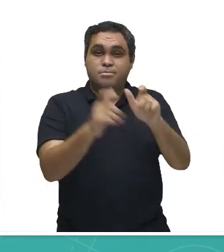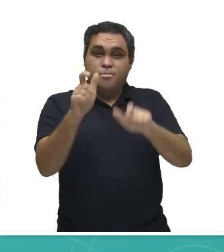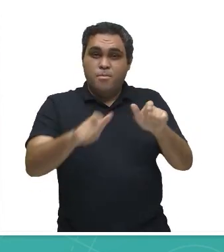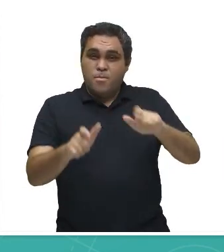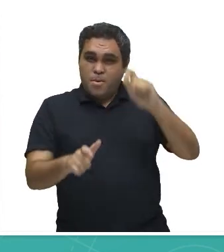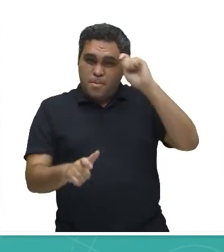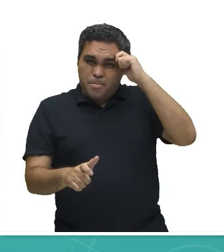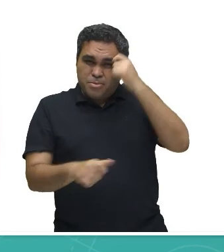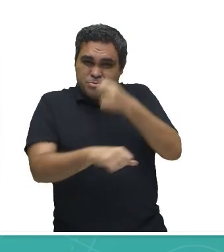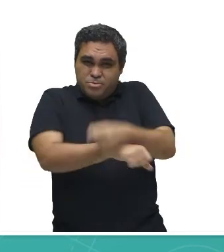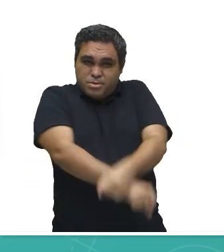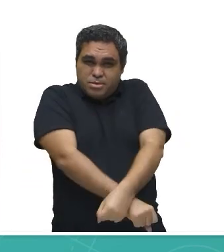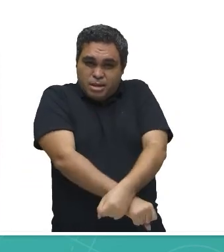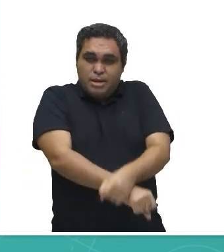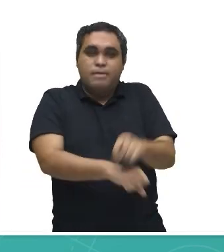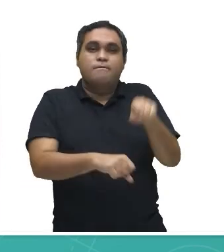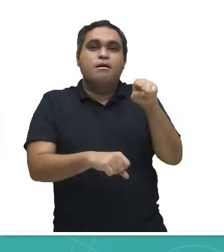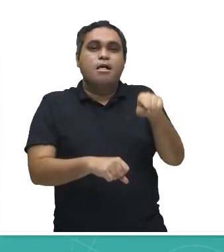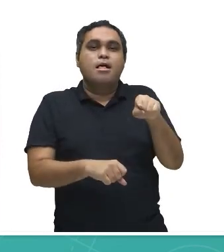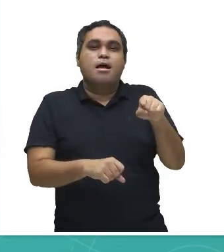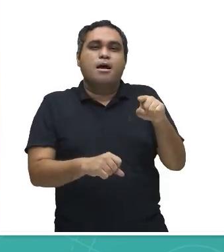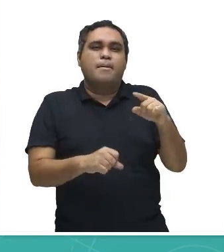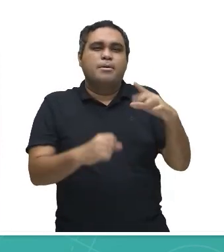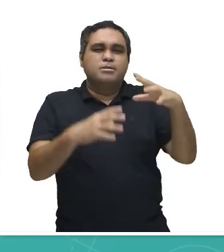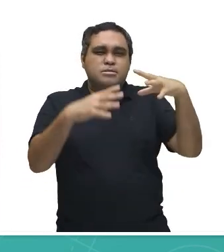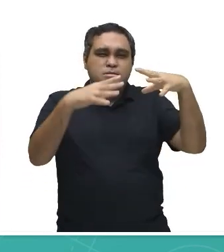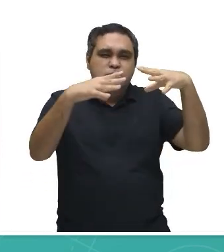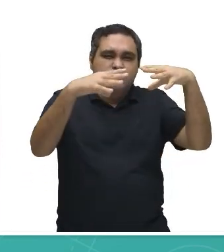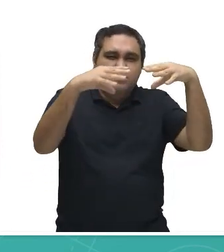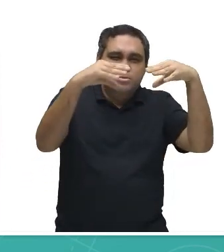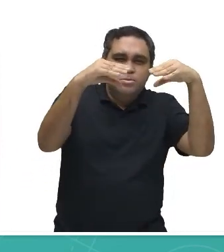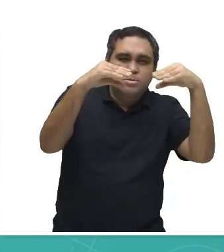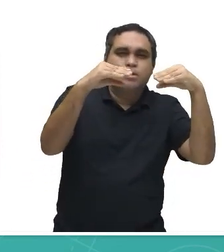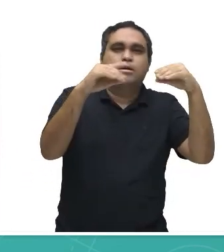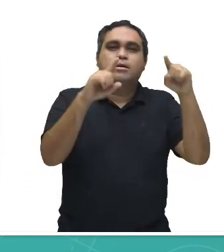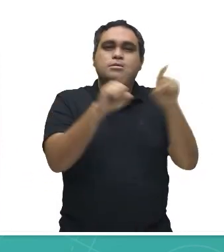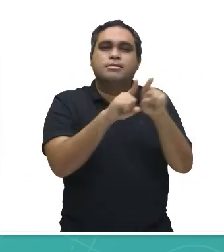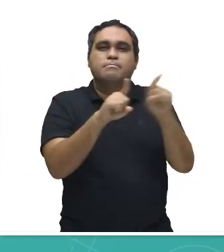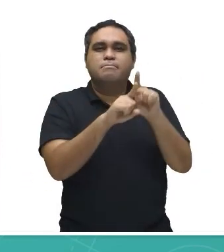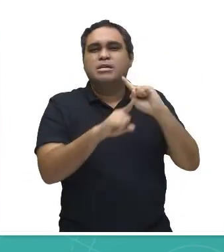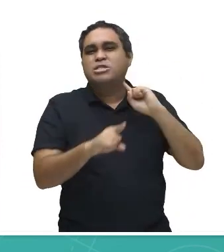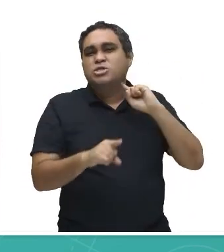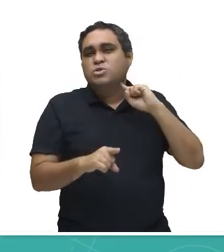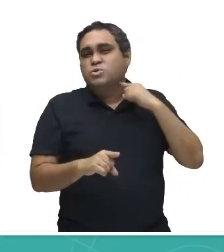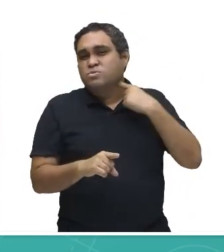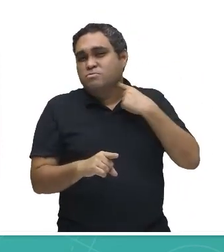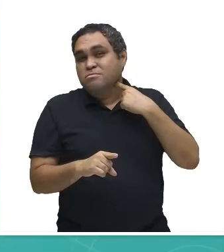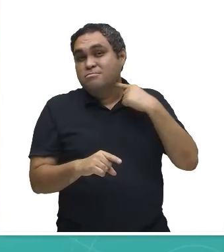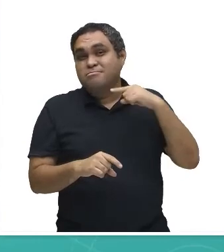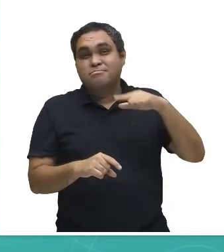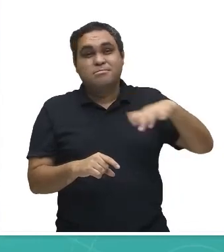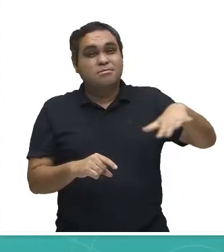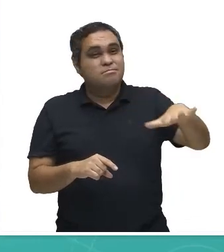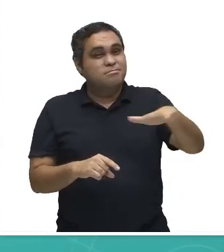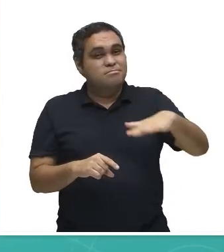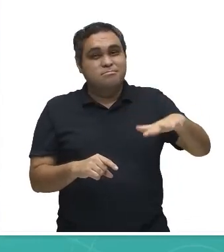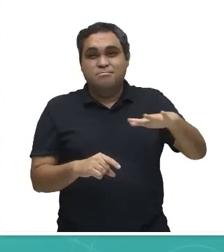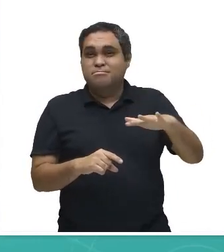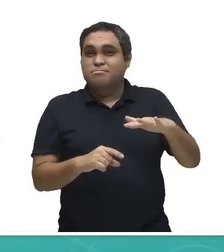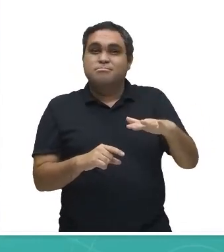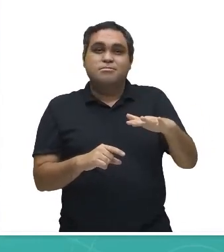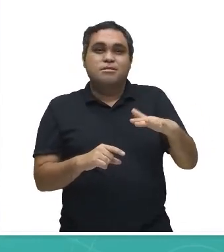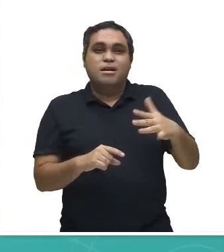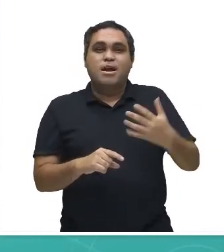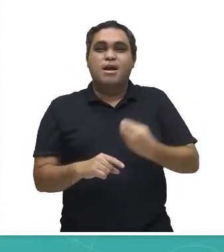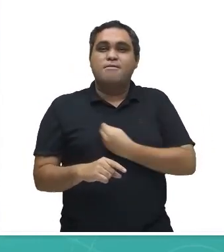iluminação baixa e de pouca salubridade, ou seja, não tinha um espaço adequado para sobrevivência.